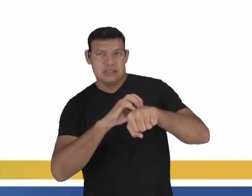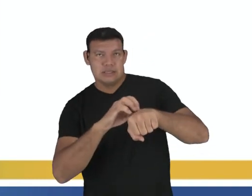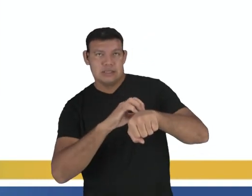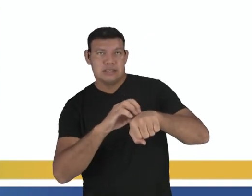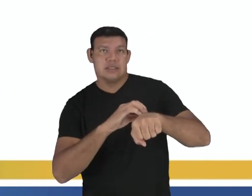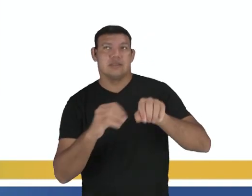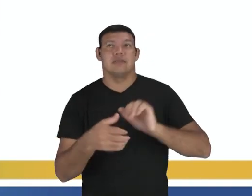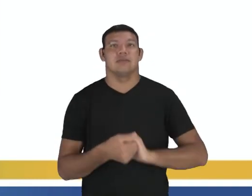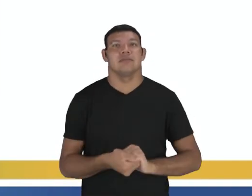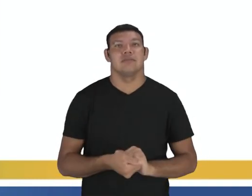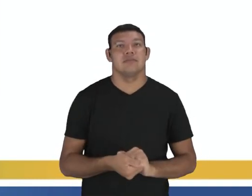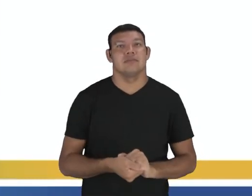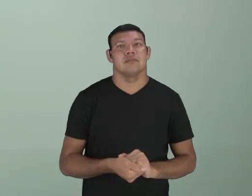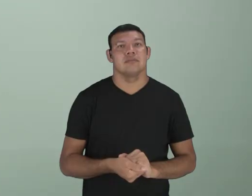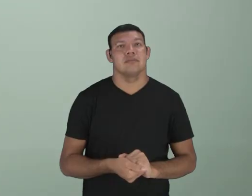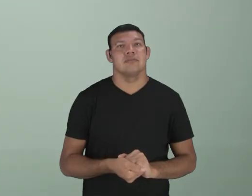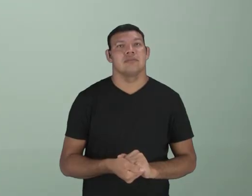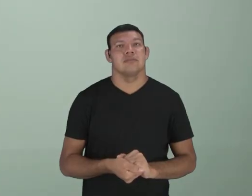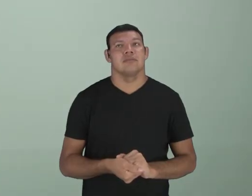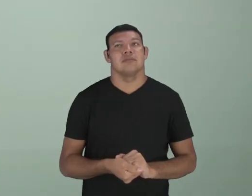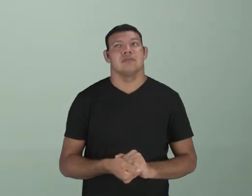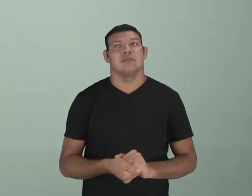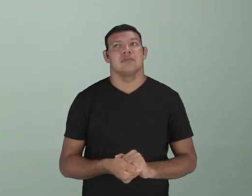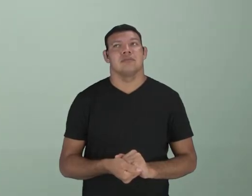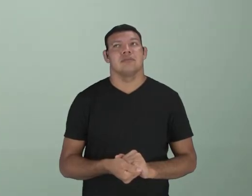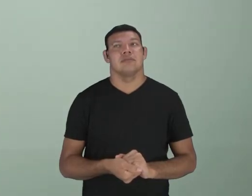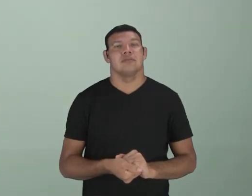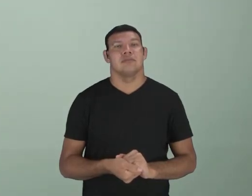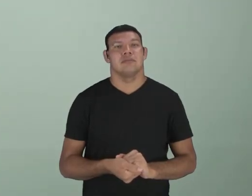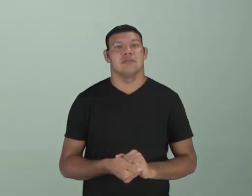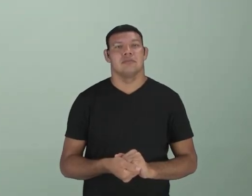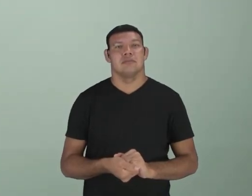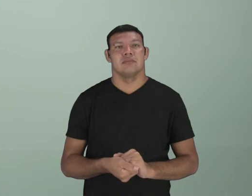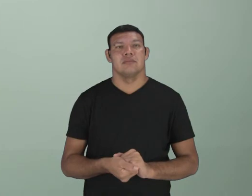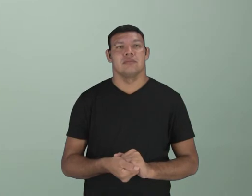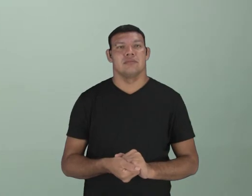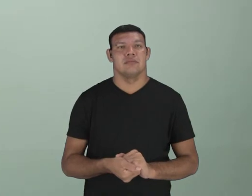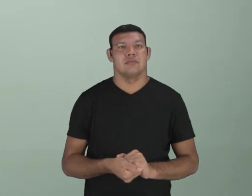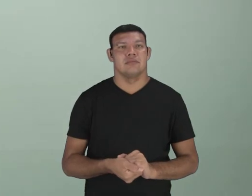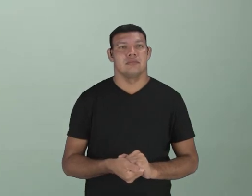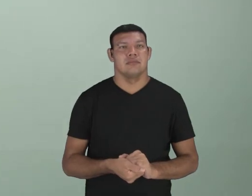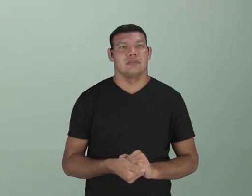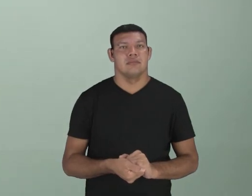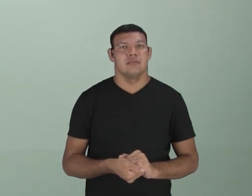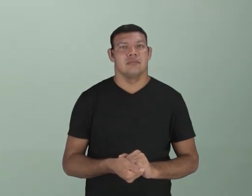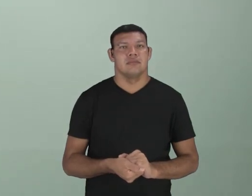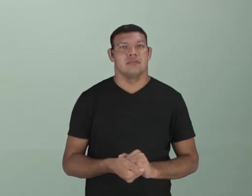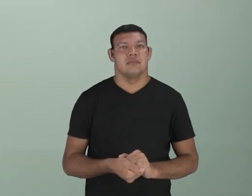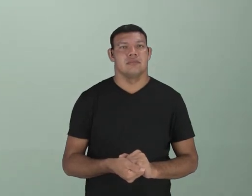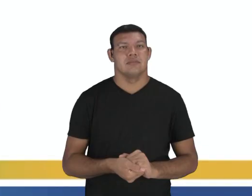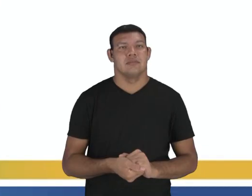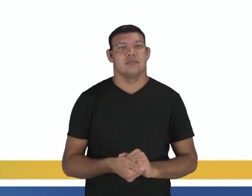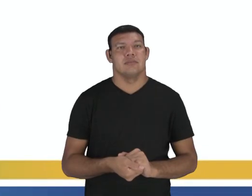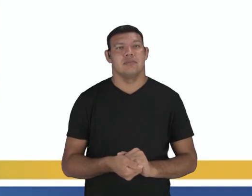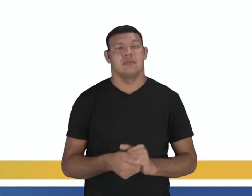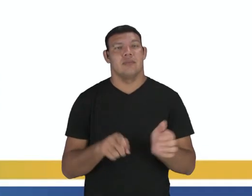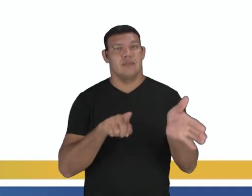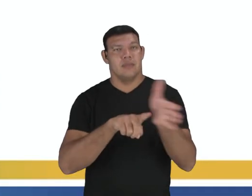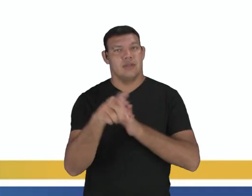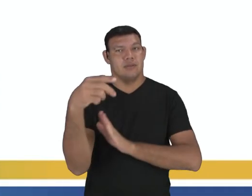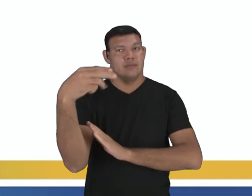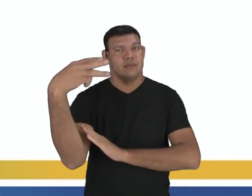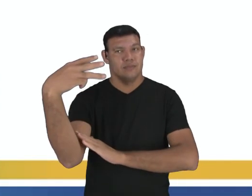cheiro, coceira, tá? Então, se aparecer algum desses sintomas, procure o médico, que pode ser um IST, tá? Quais